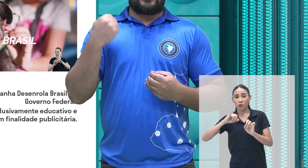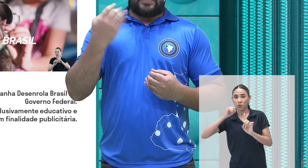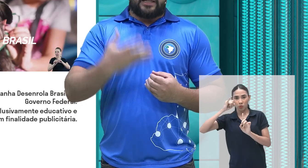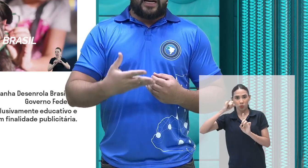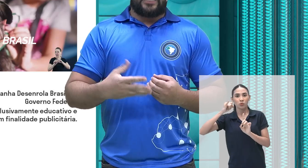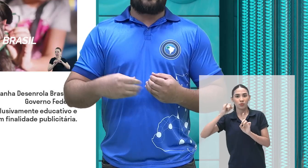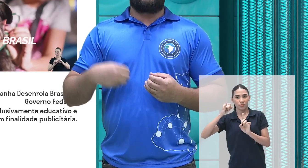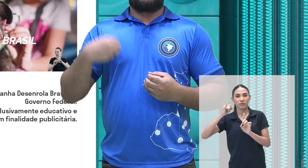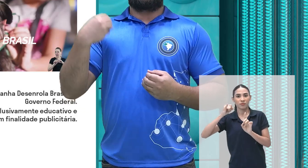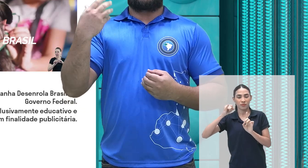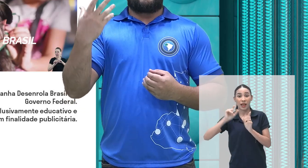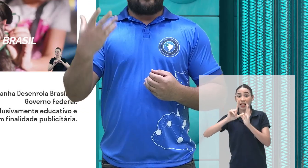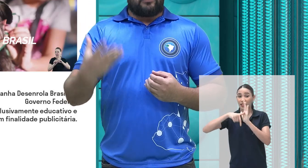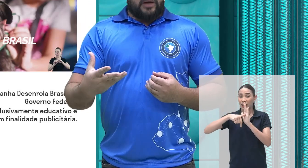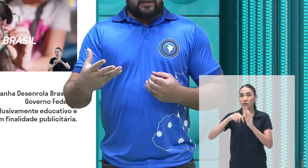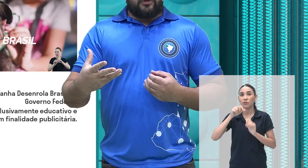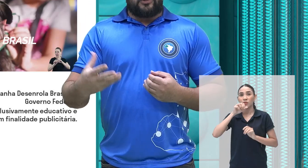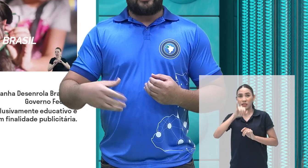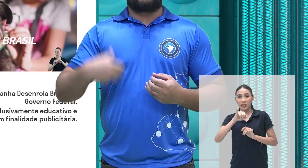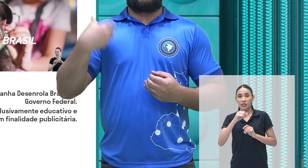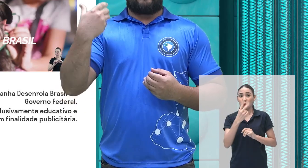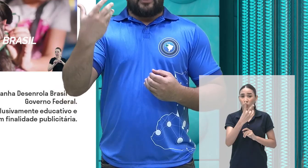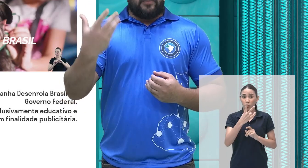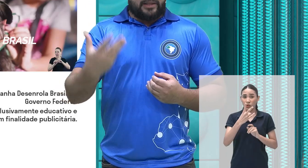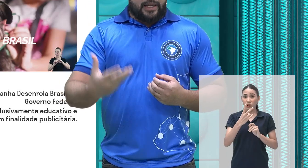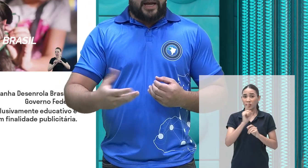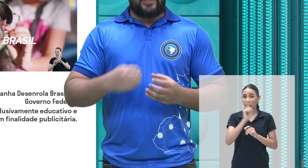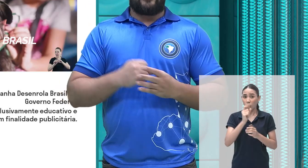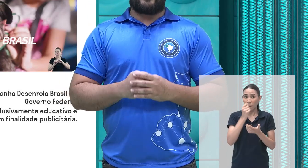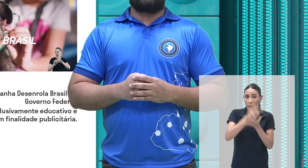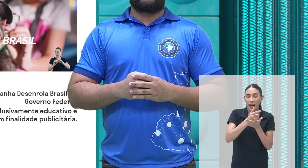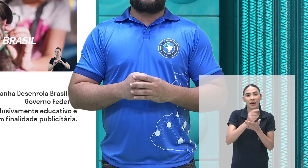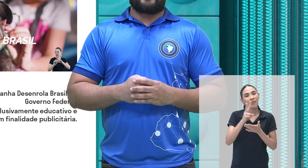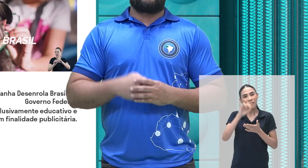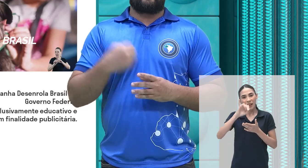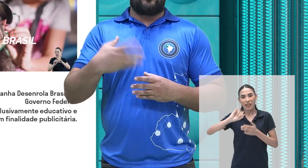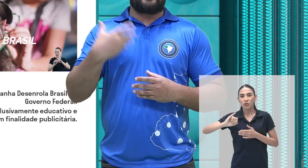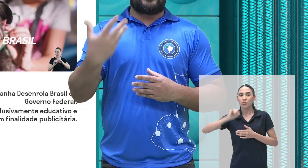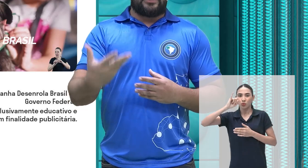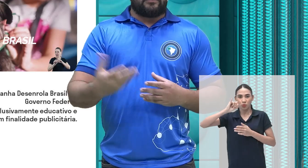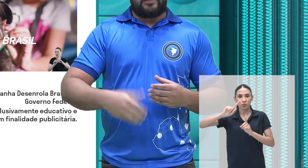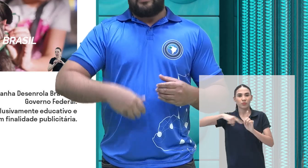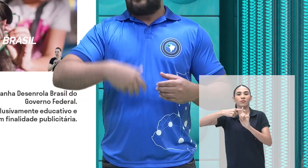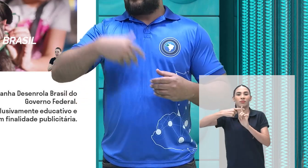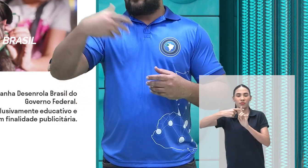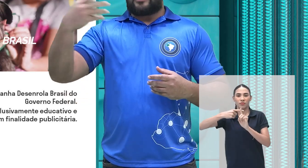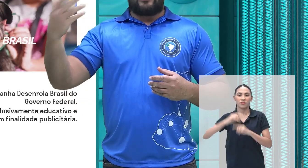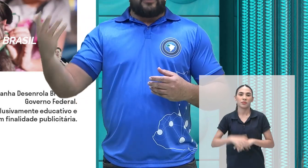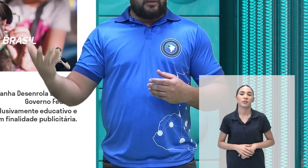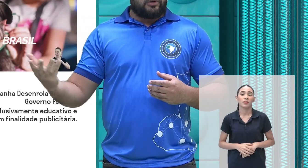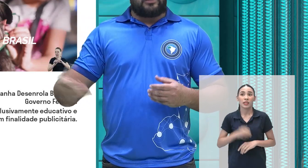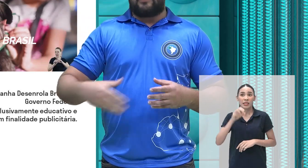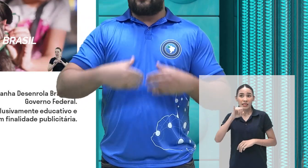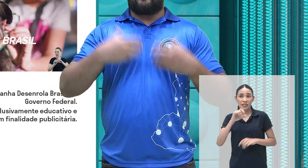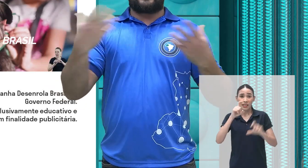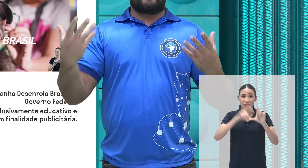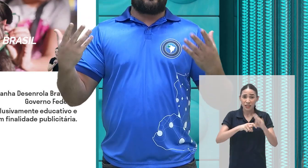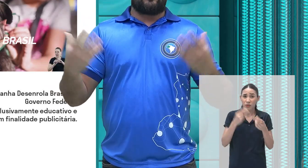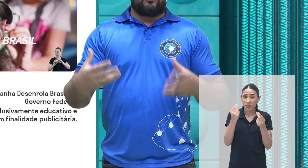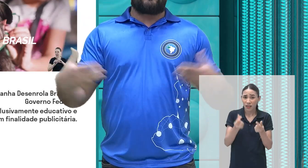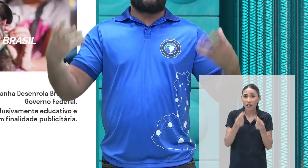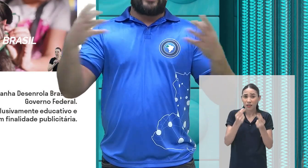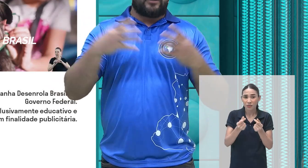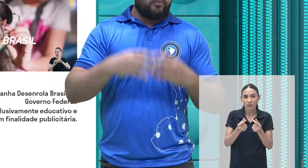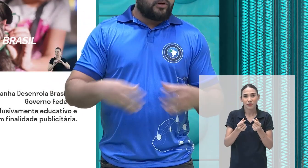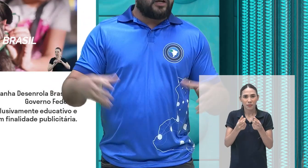cima desse atraso. Está devendo há 2 dias, vai aumentar a quantidade de juros em cima. Está devendo há muito tempo, então perceba